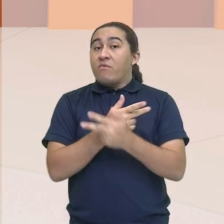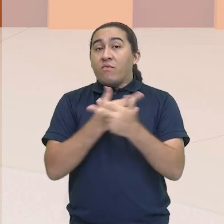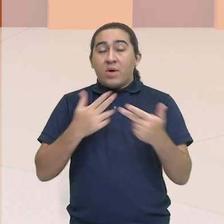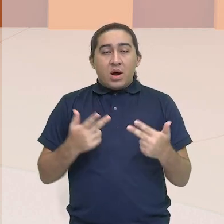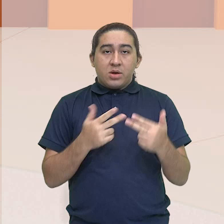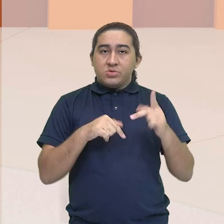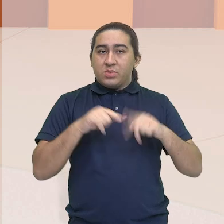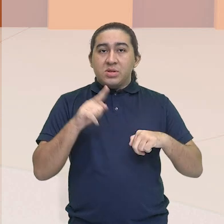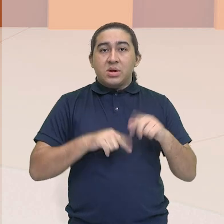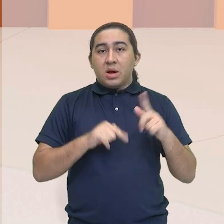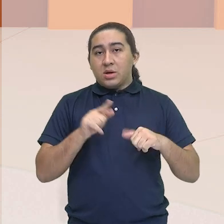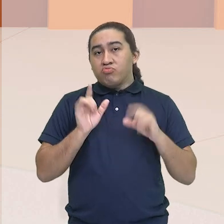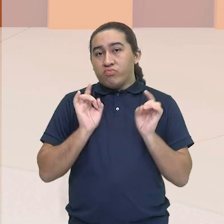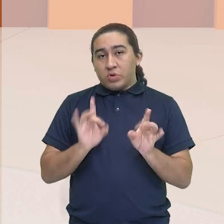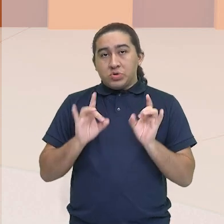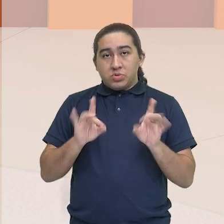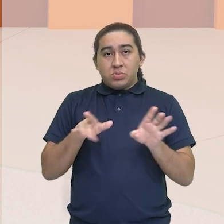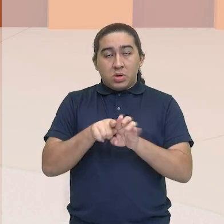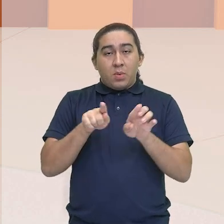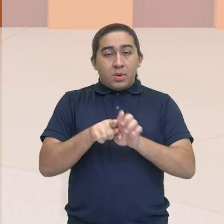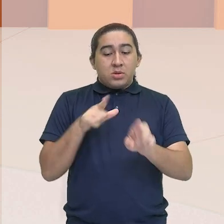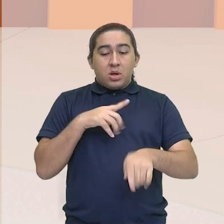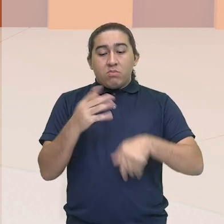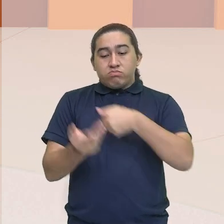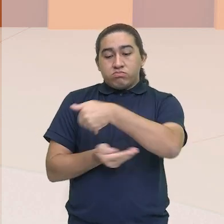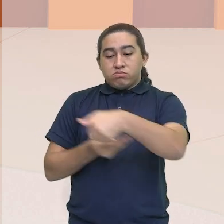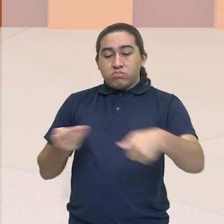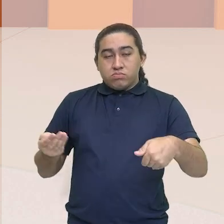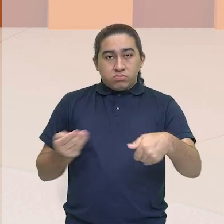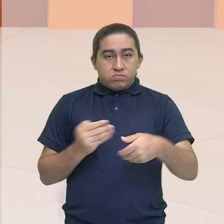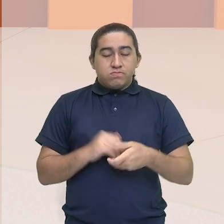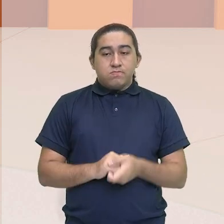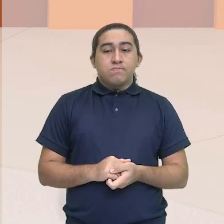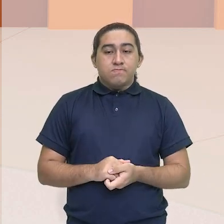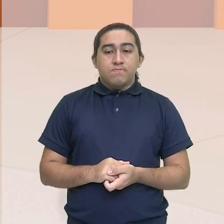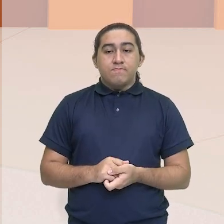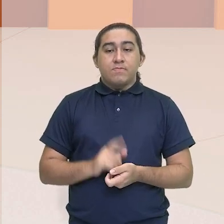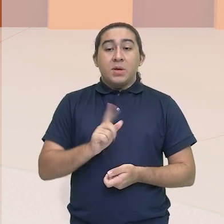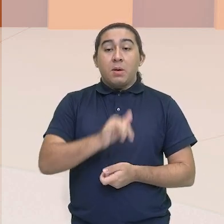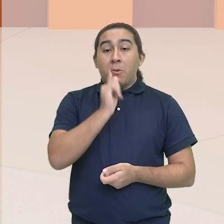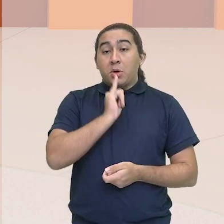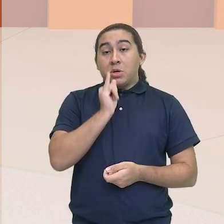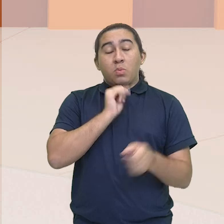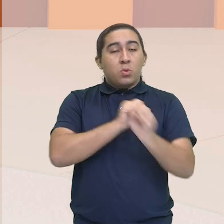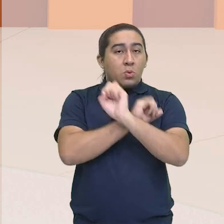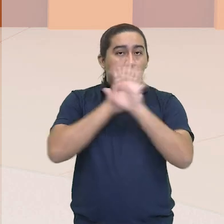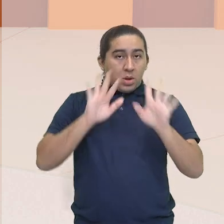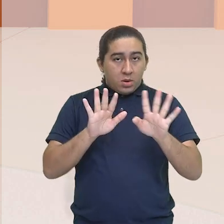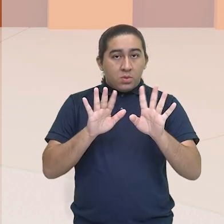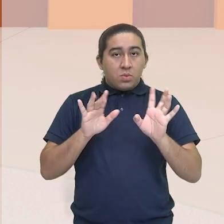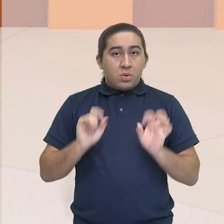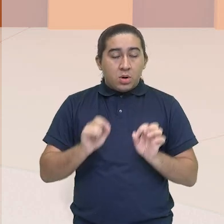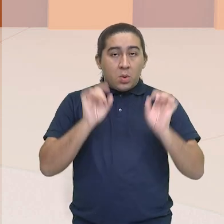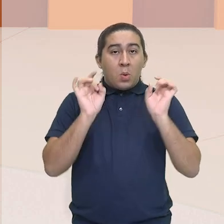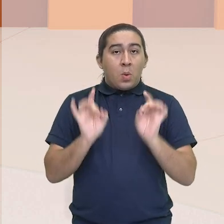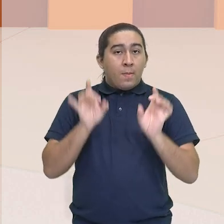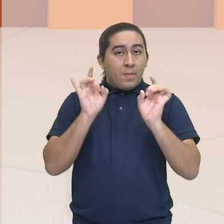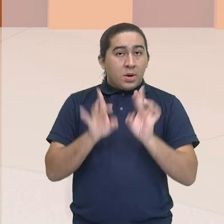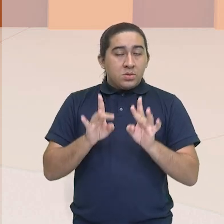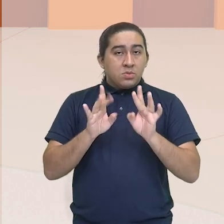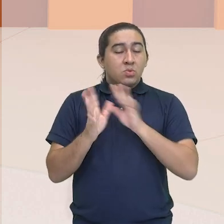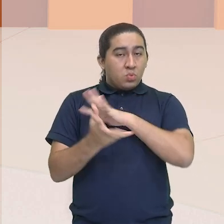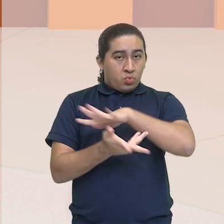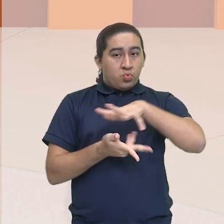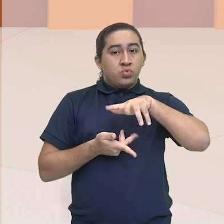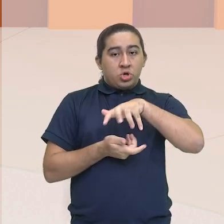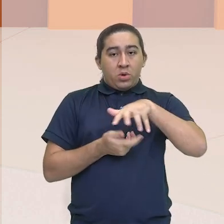várias outras coisas que iam circulando de um lugar para outro. Então, esse é um exemplo muito claro de comércio